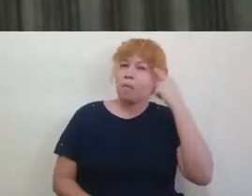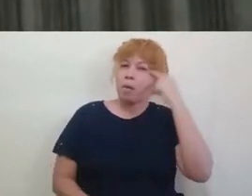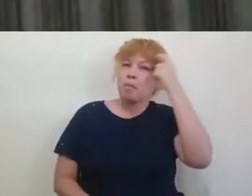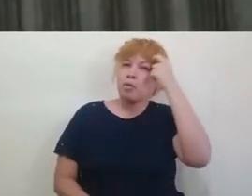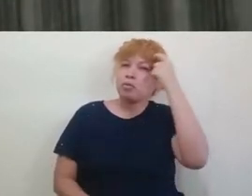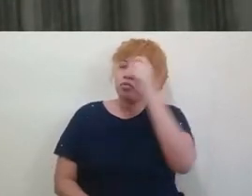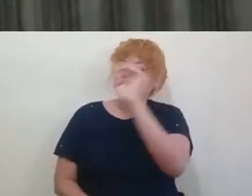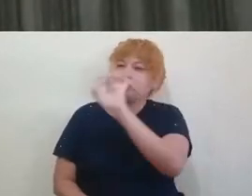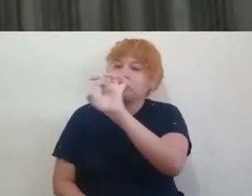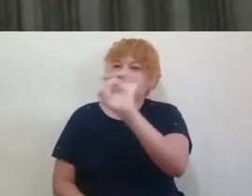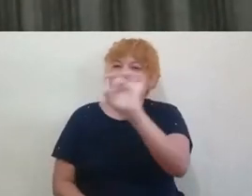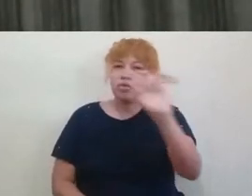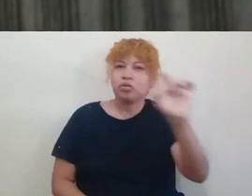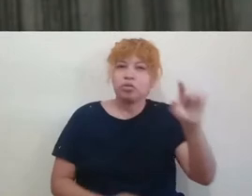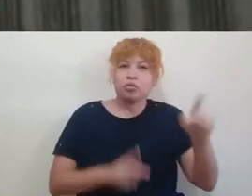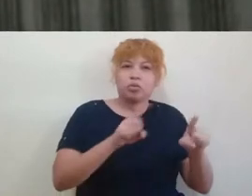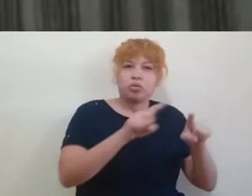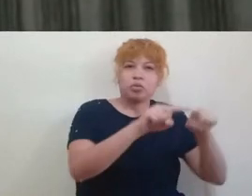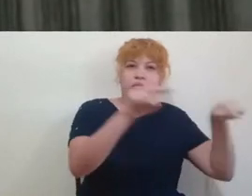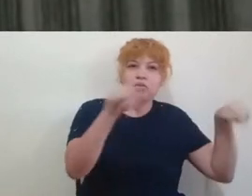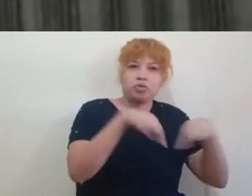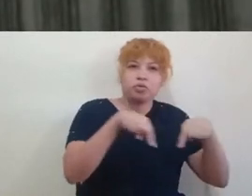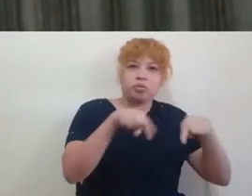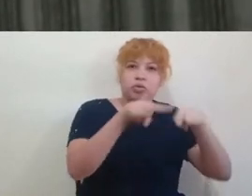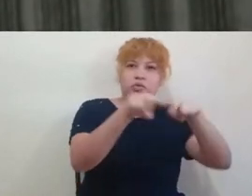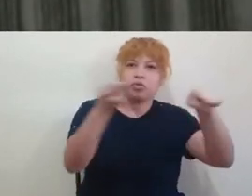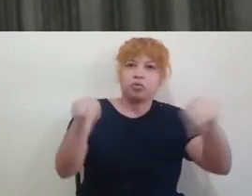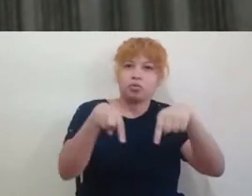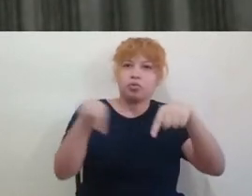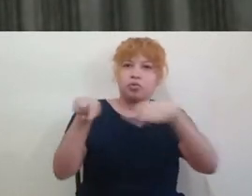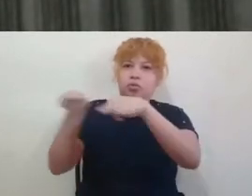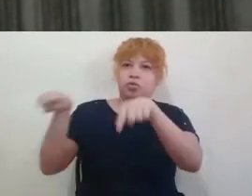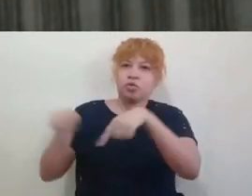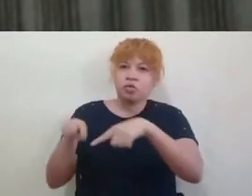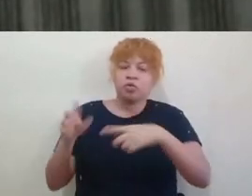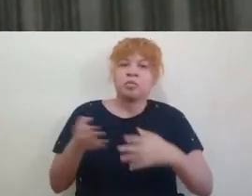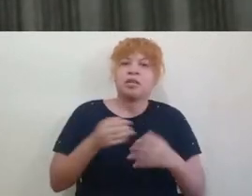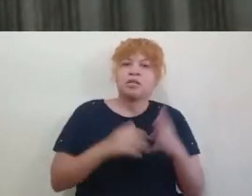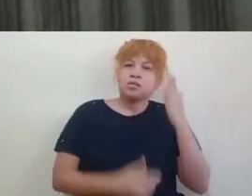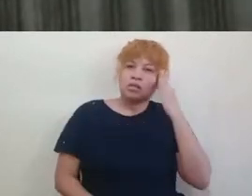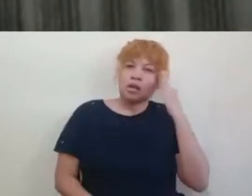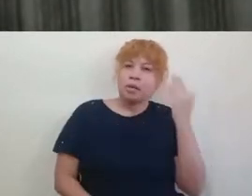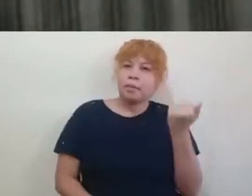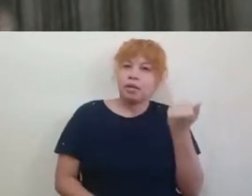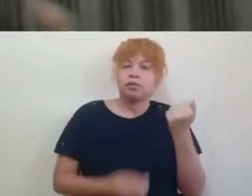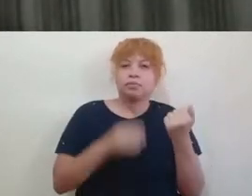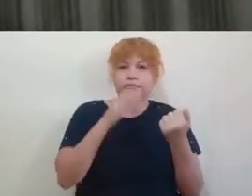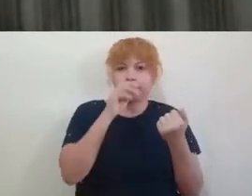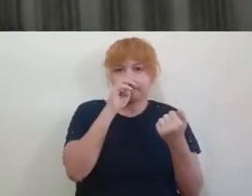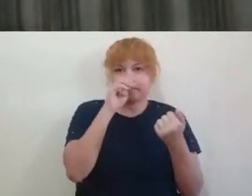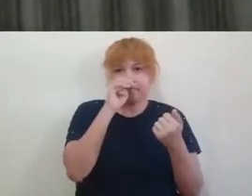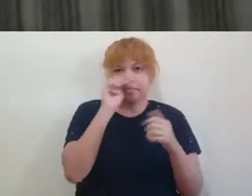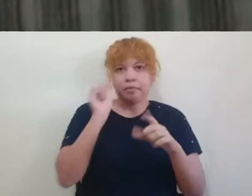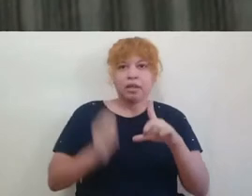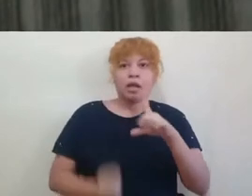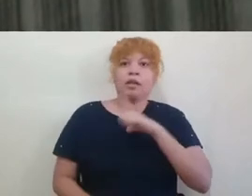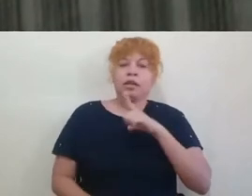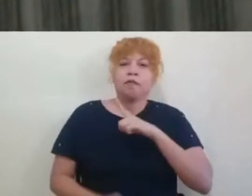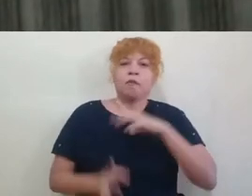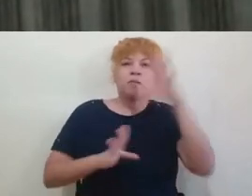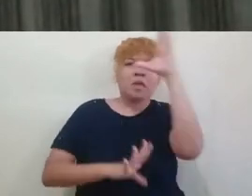conhecimento e como sendo proponente de soluções para os problemas e desafios da sociedade. É assim que fazemos